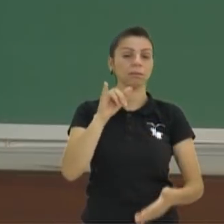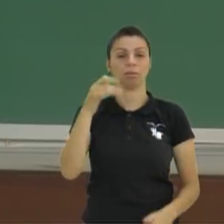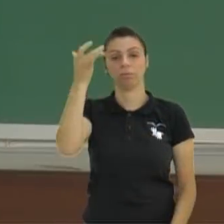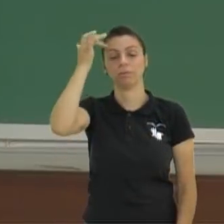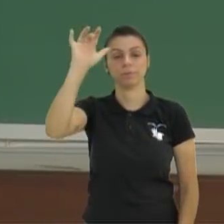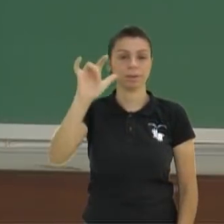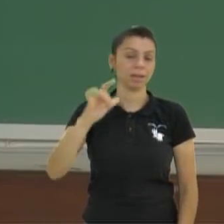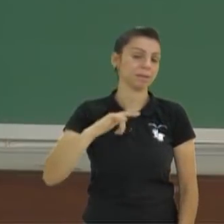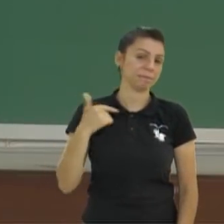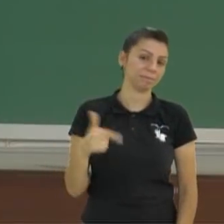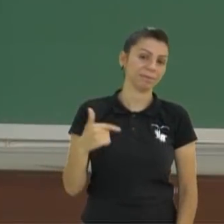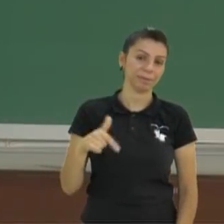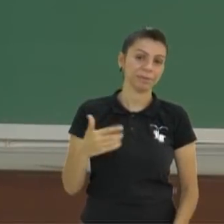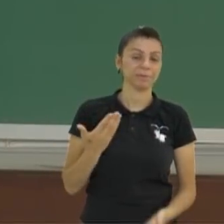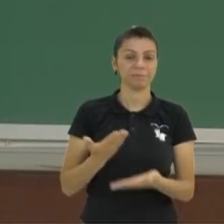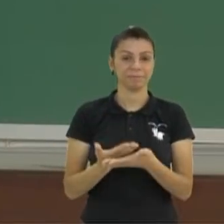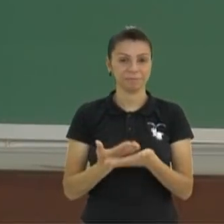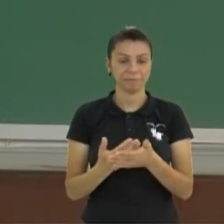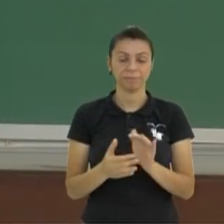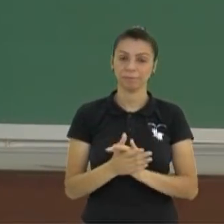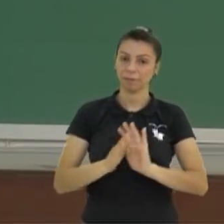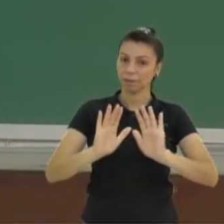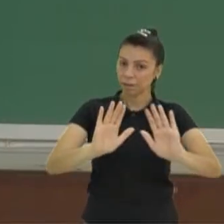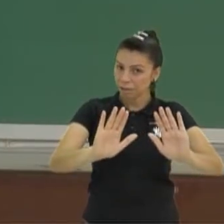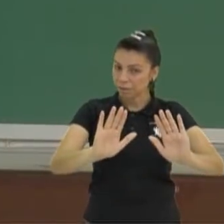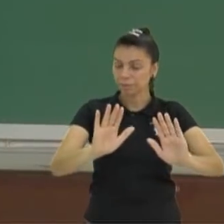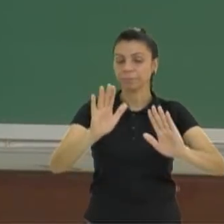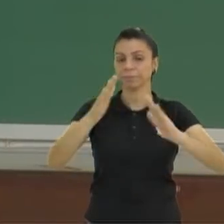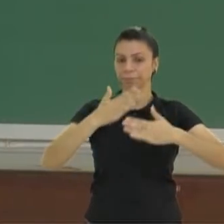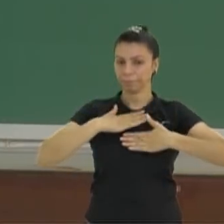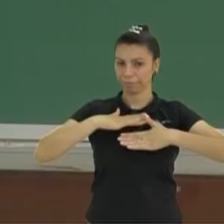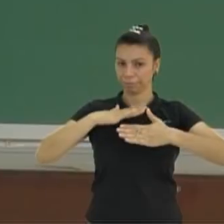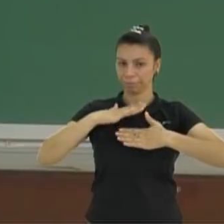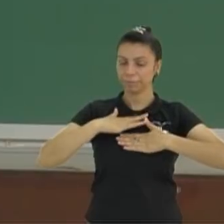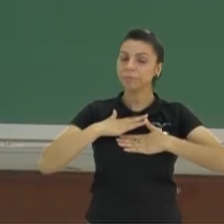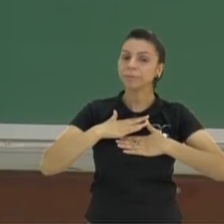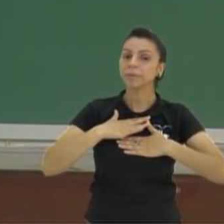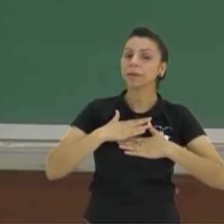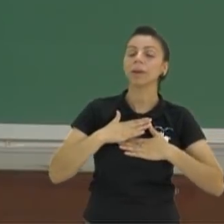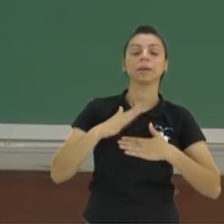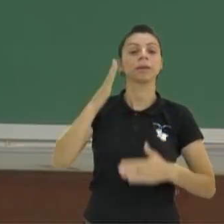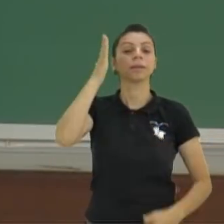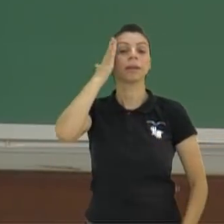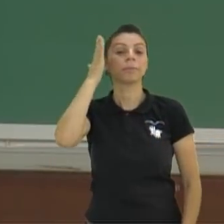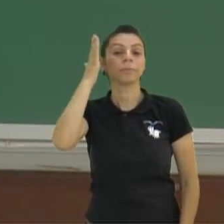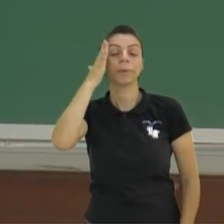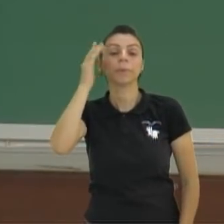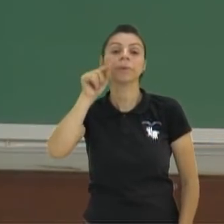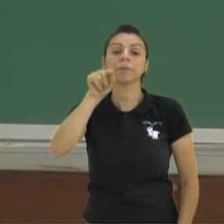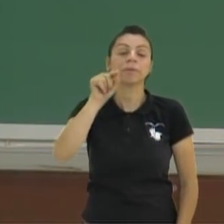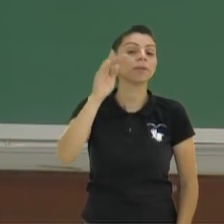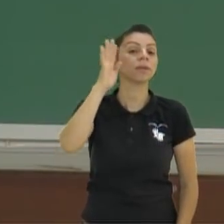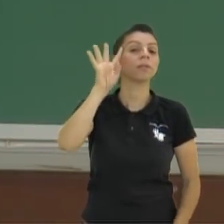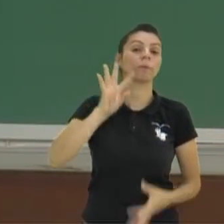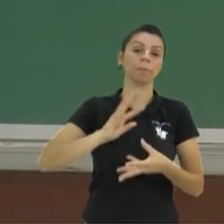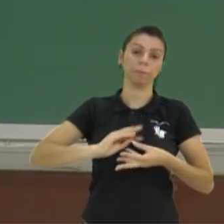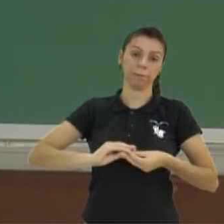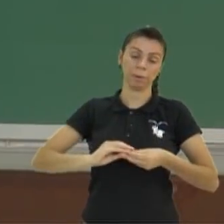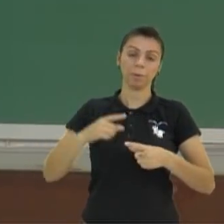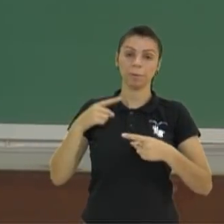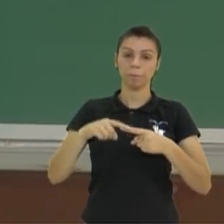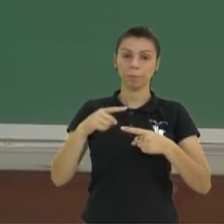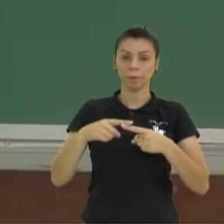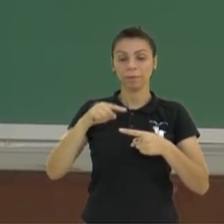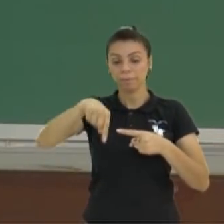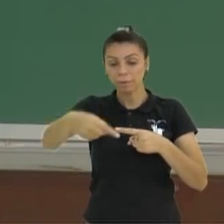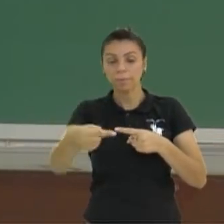não tive essa aula? Essa não é a questão. A questão aqui é ver o que você já sabe, porque depois de respondermos esta